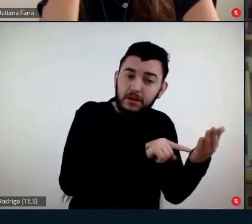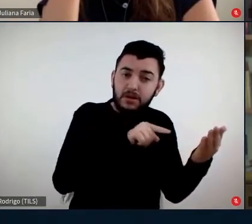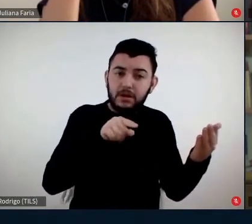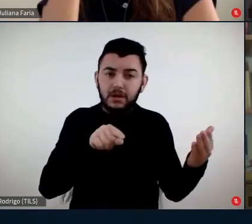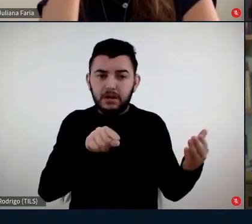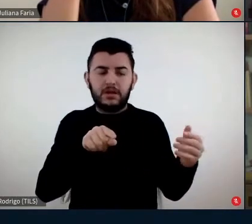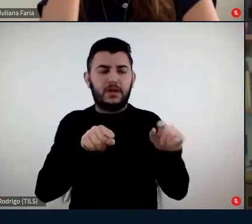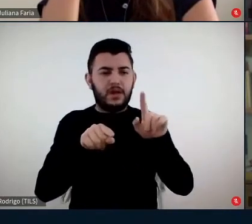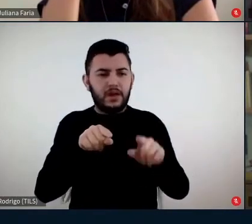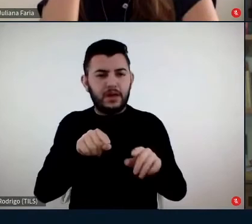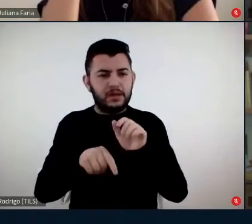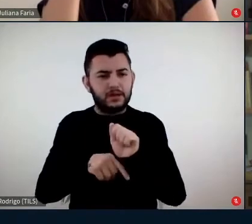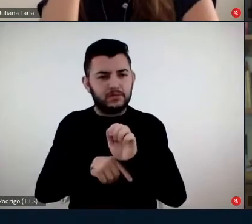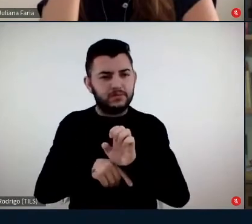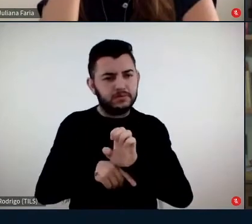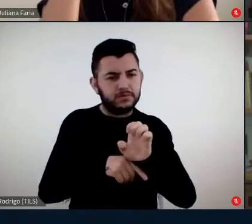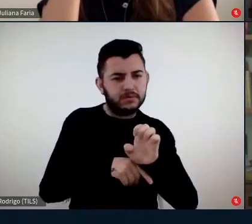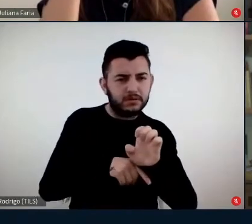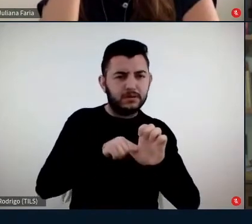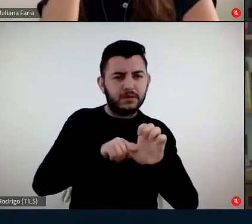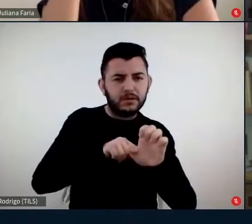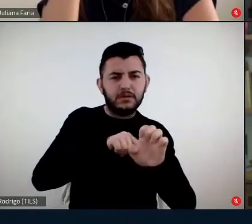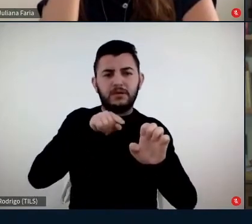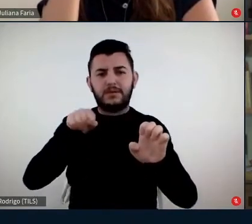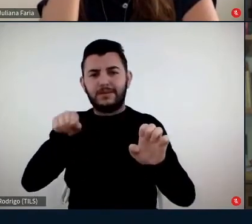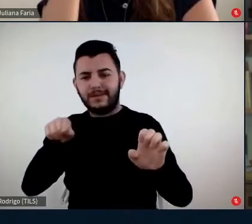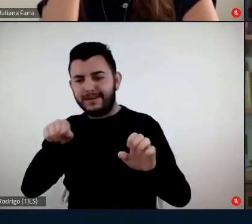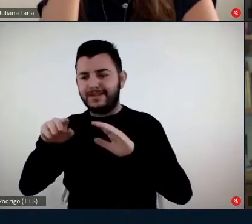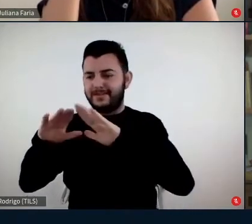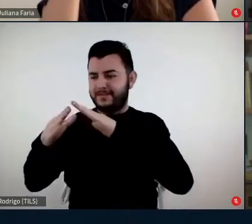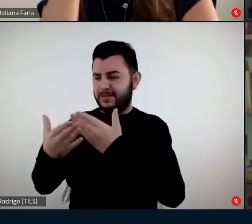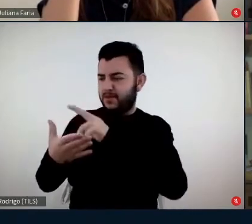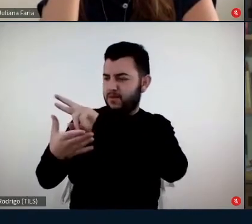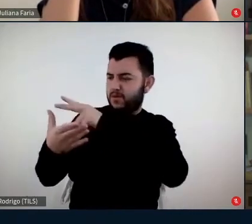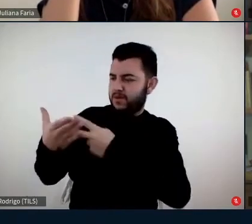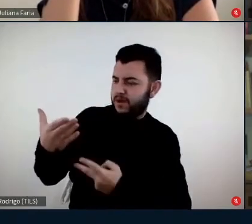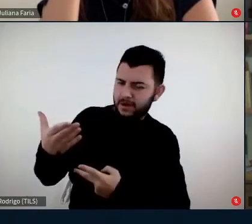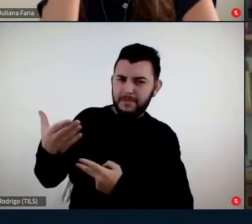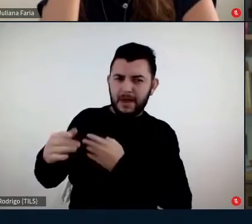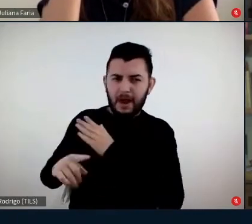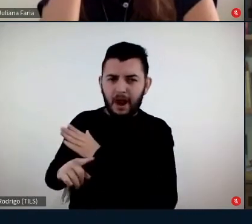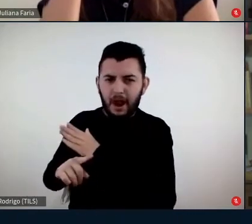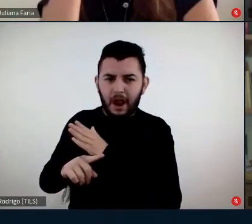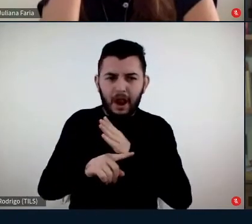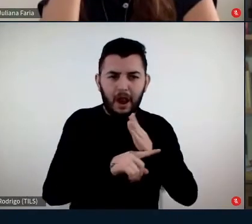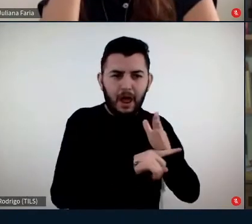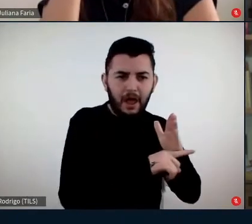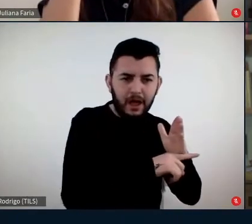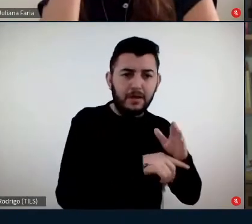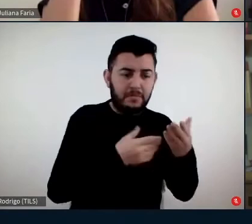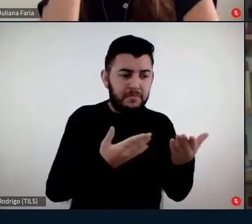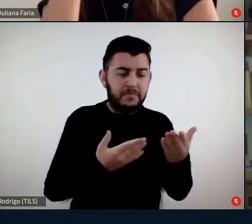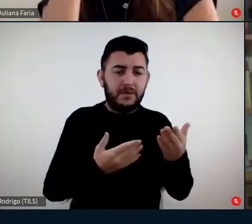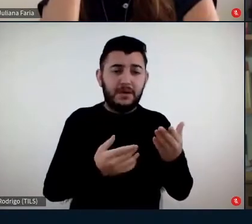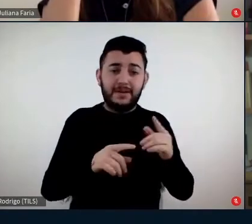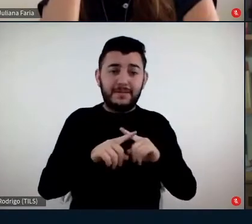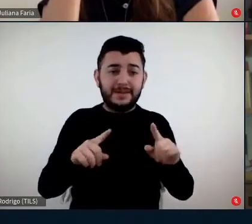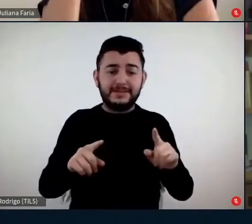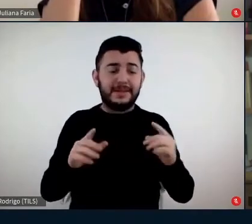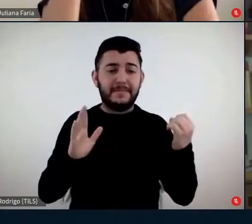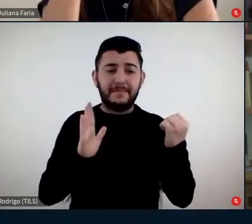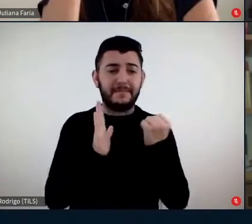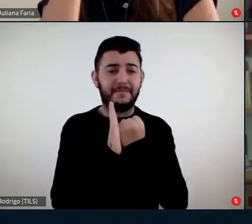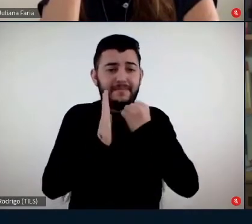educacional especializado, ele pode estar dentro de uma escola bilíngue, e todas as vezes ele tem um nome de intérprete